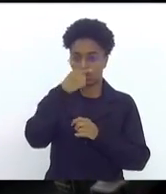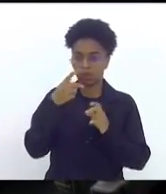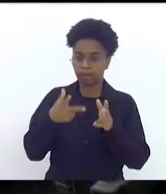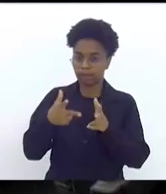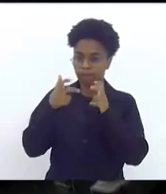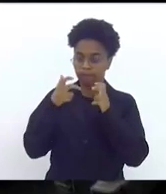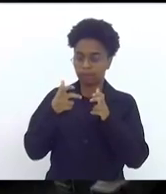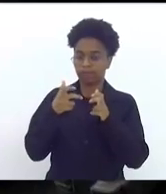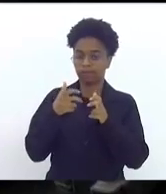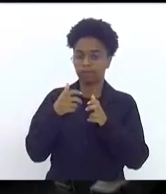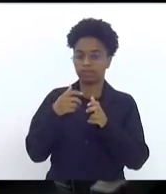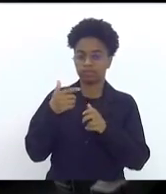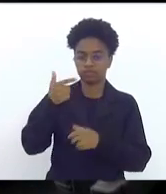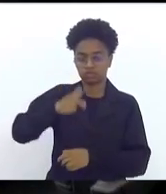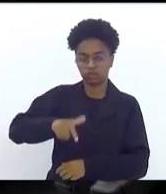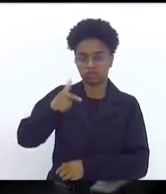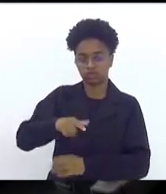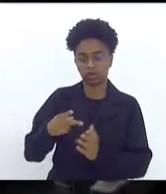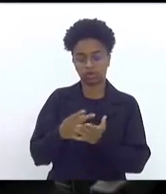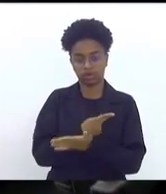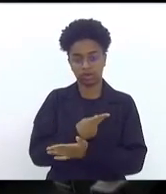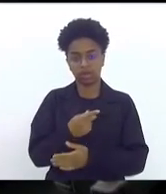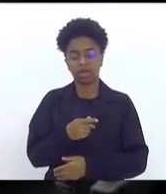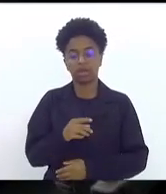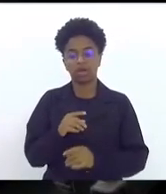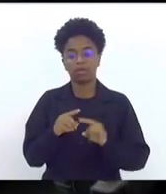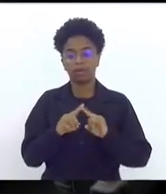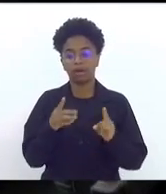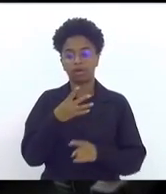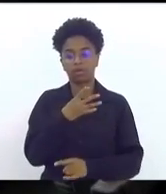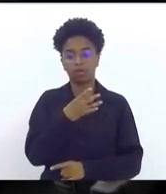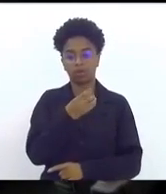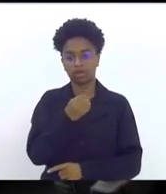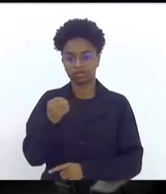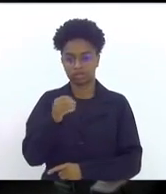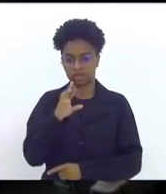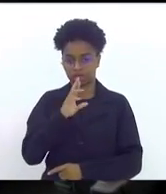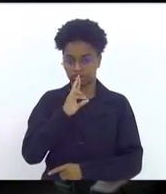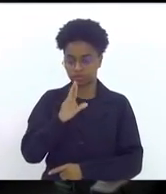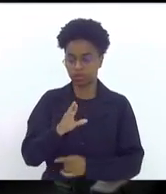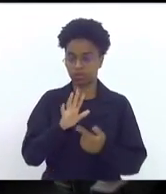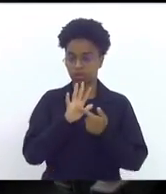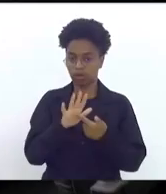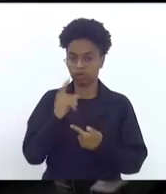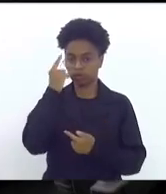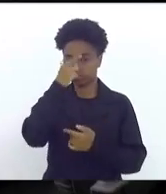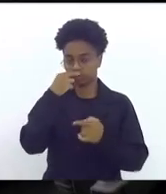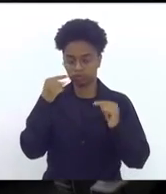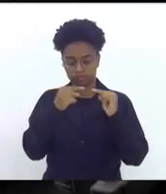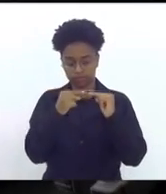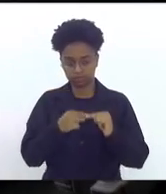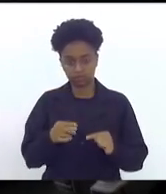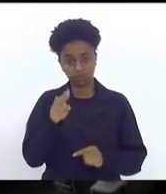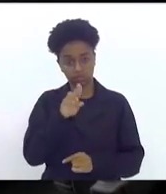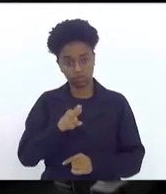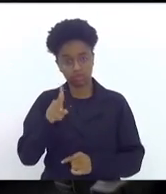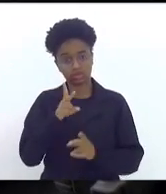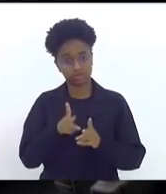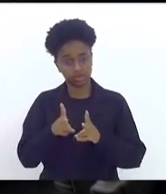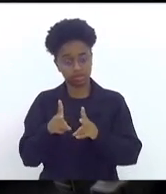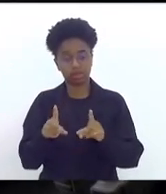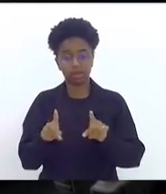frequentemente. 463 respostas indicaram que o reconhecimento é feito frequentemente e 746 responderam que é